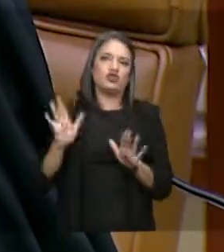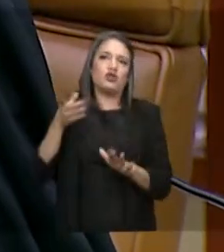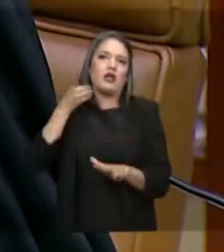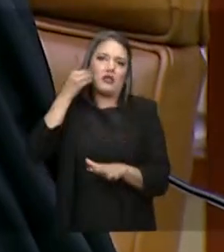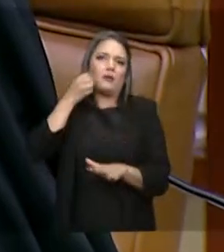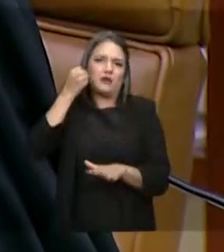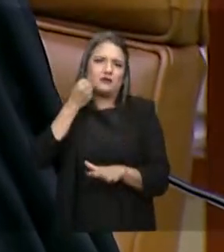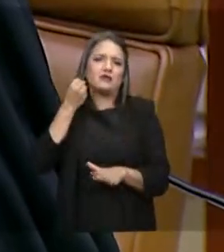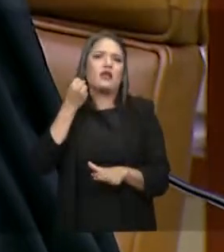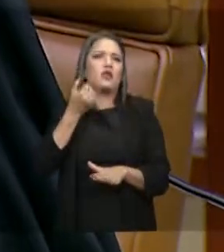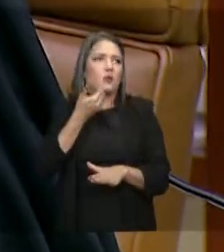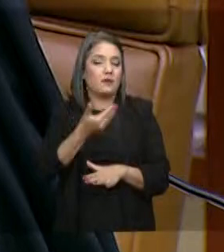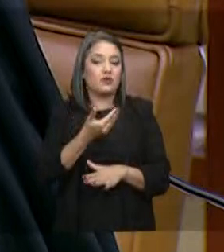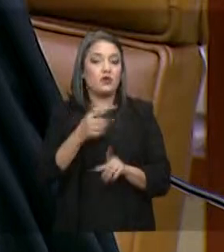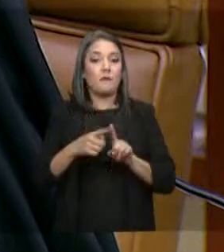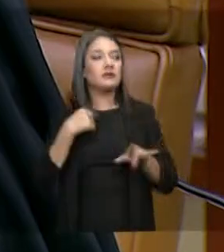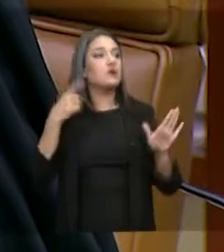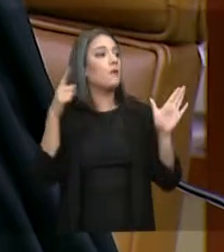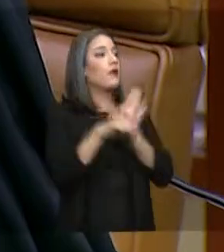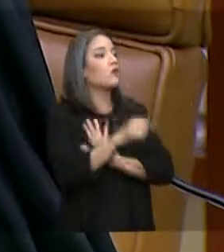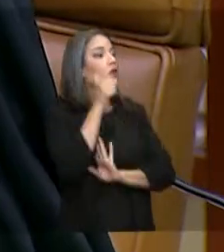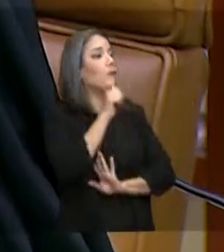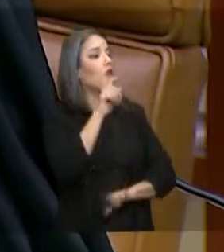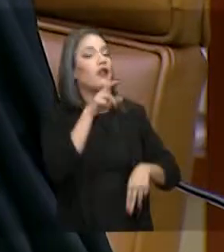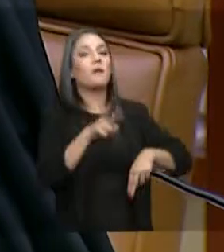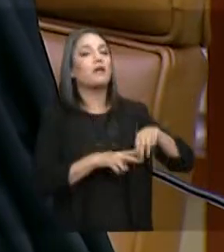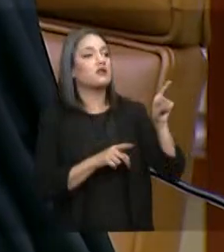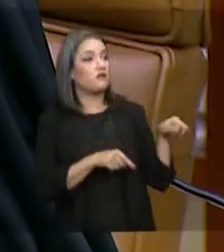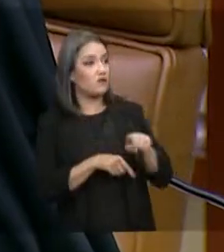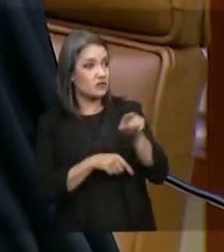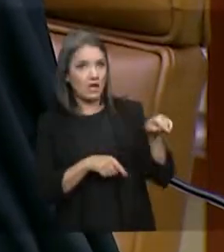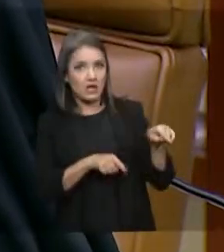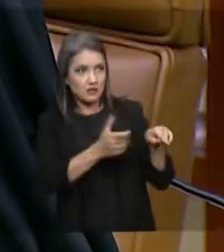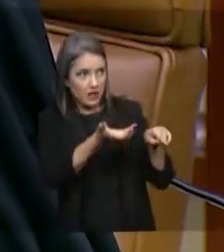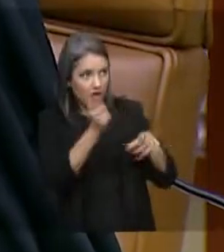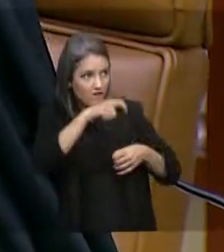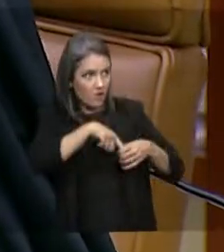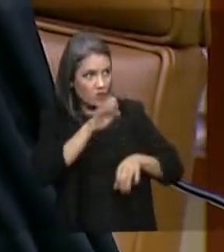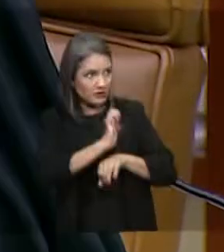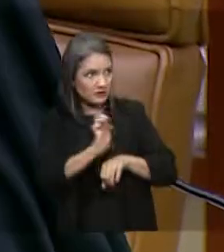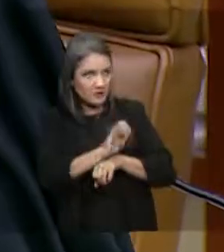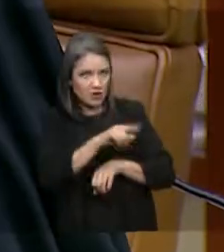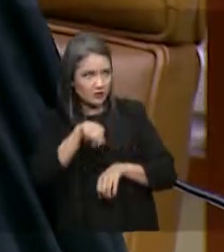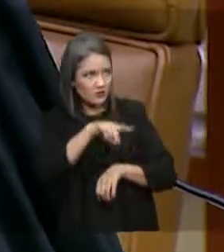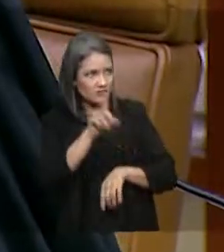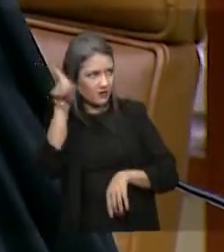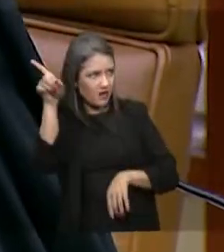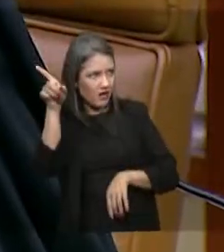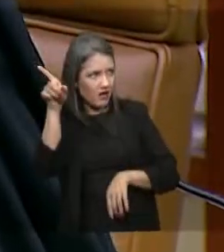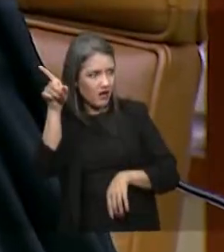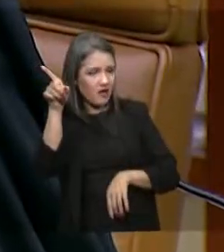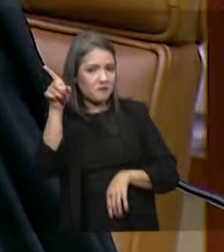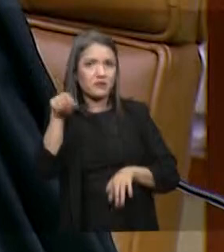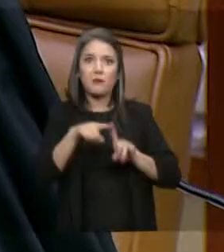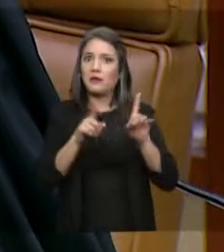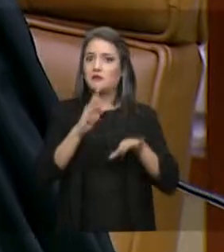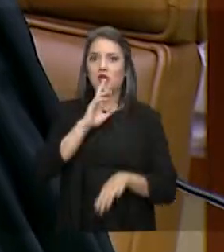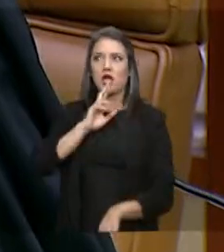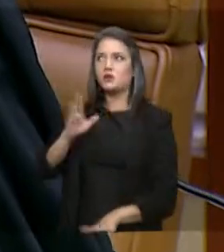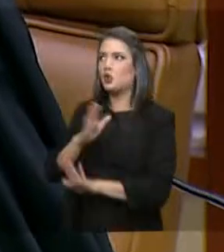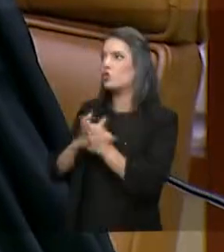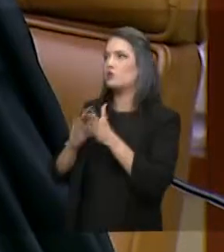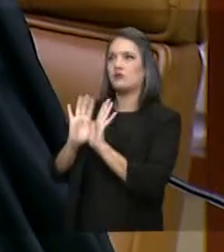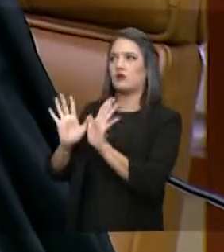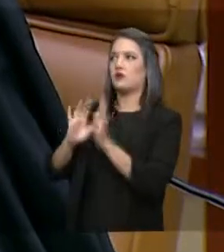as todas as presas e houve uma resposta unânime não houve uma divergência é todos querem